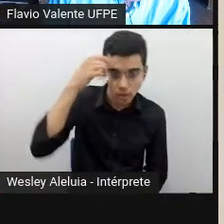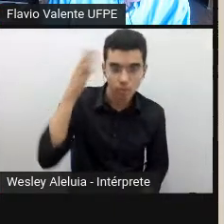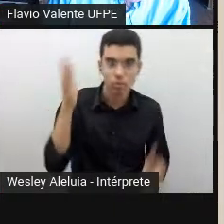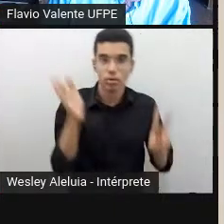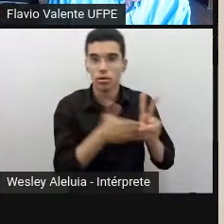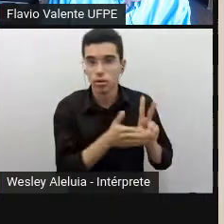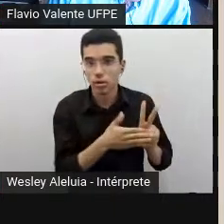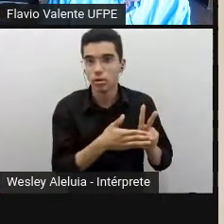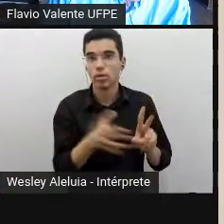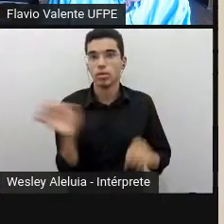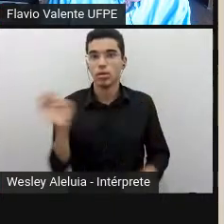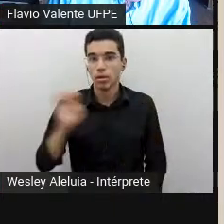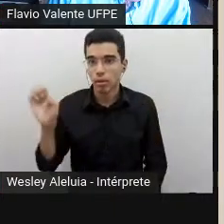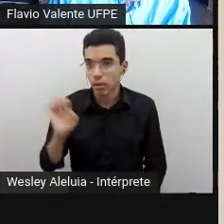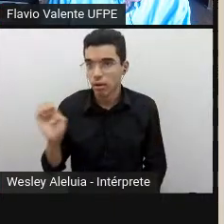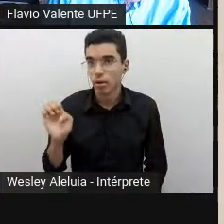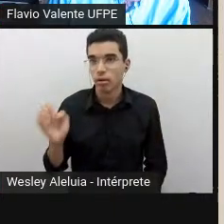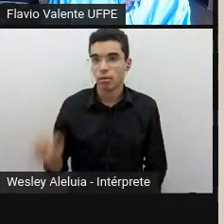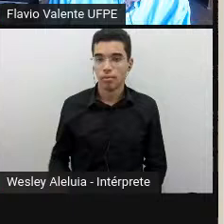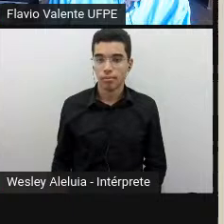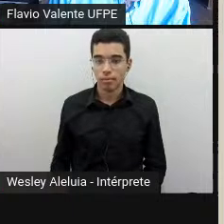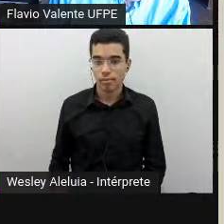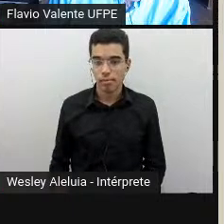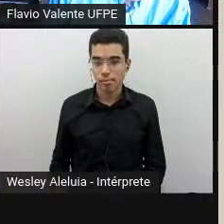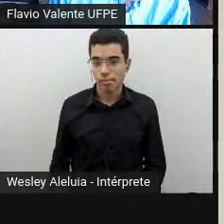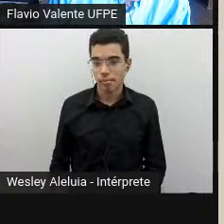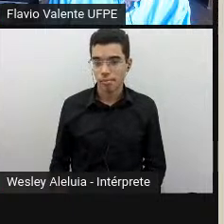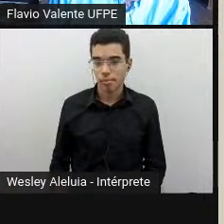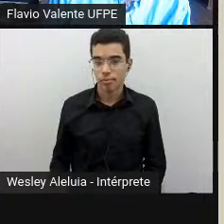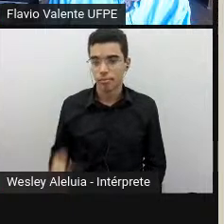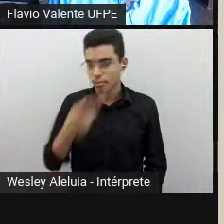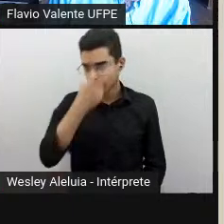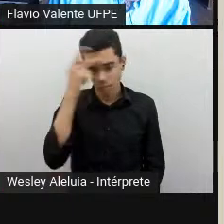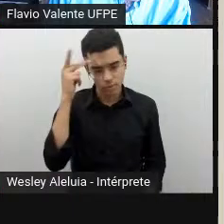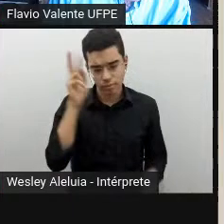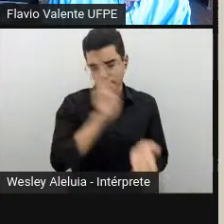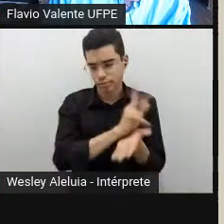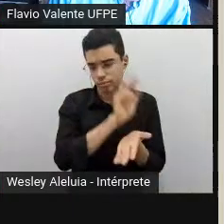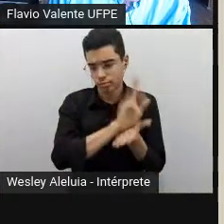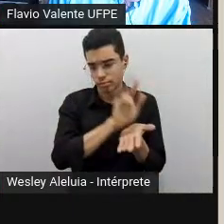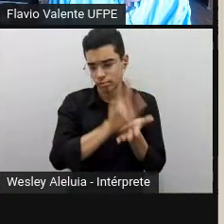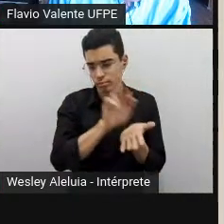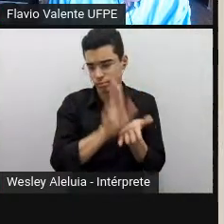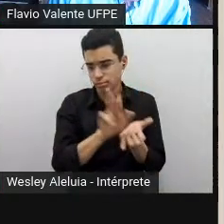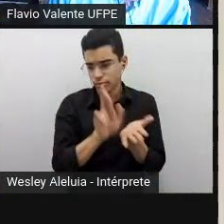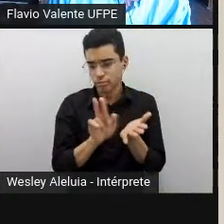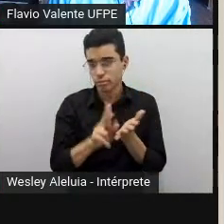contra pessoas de vários tipos, que são pessoas que vivem na rua,